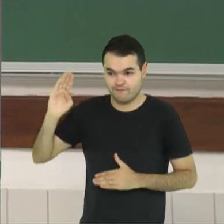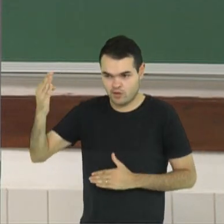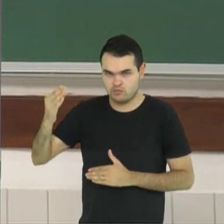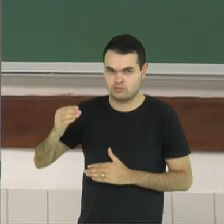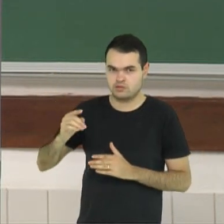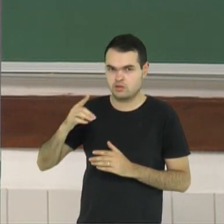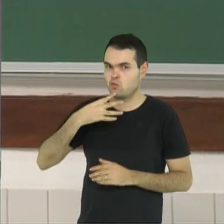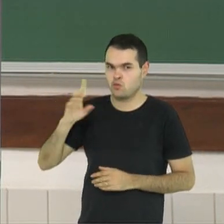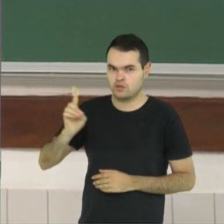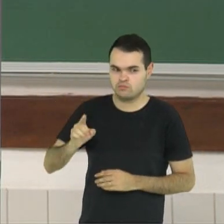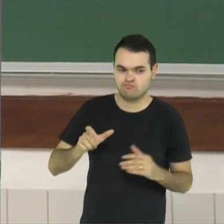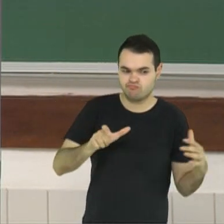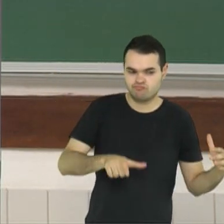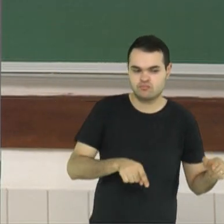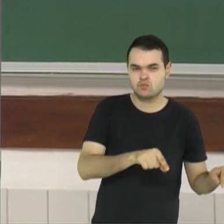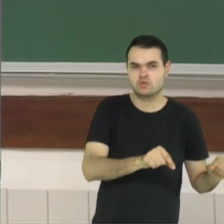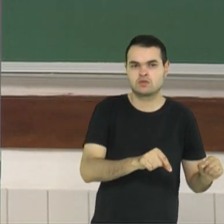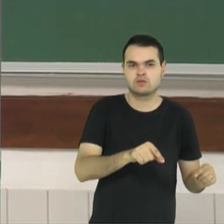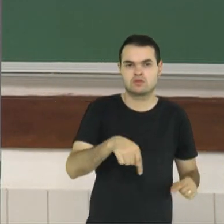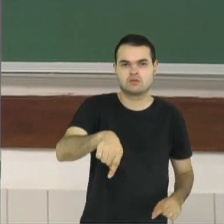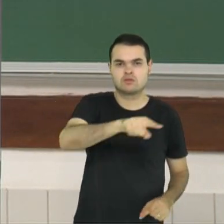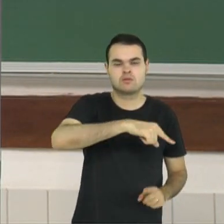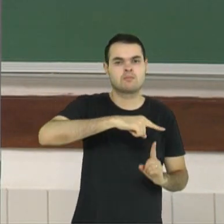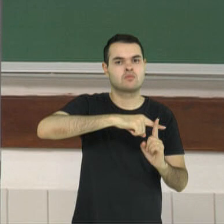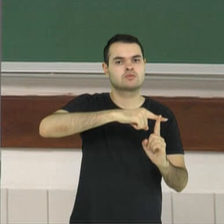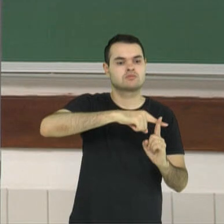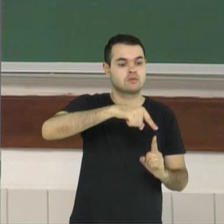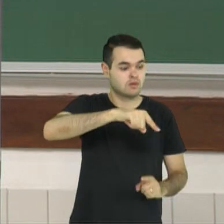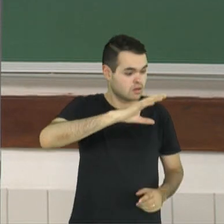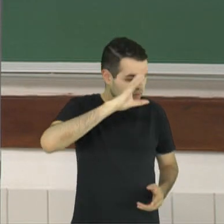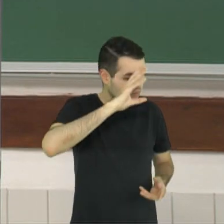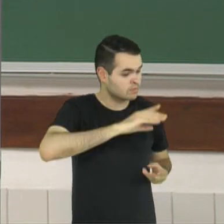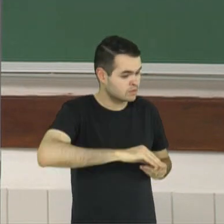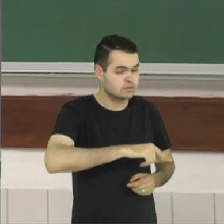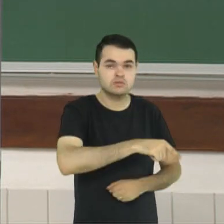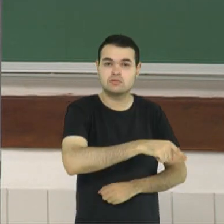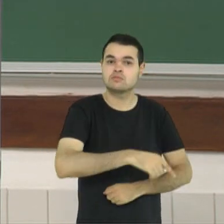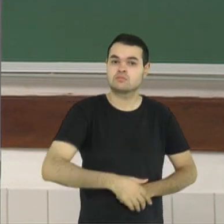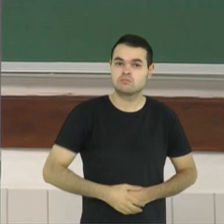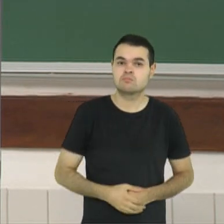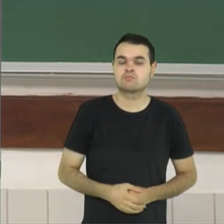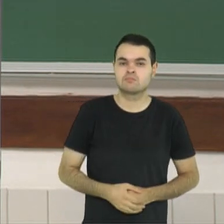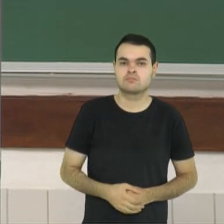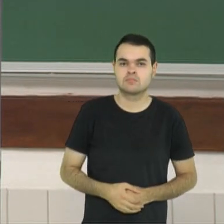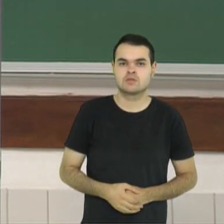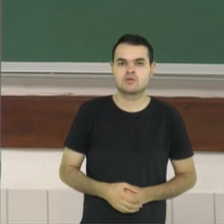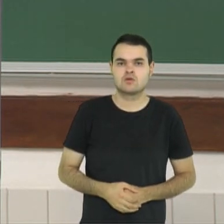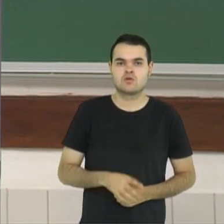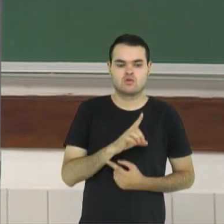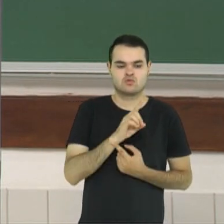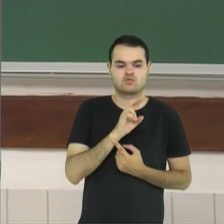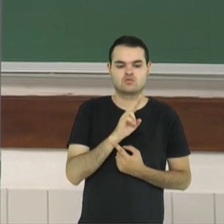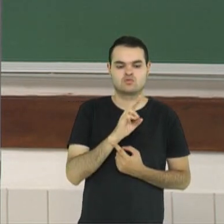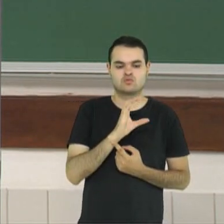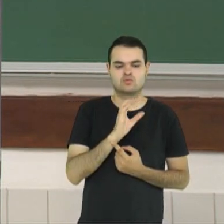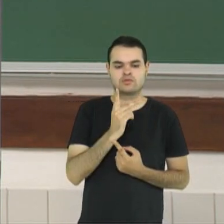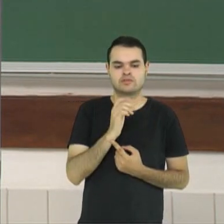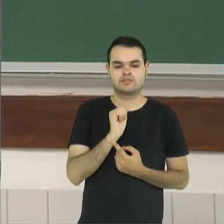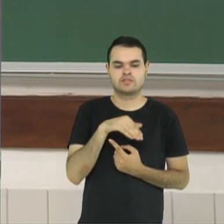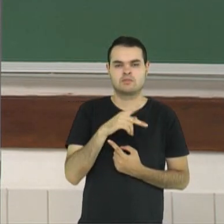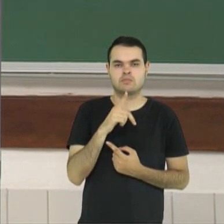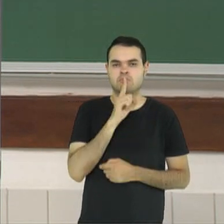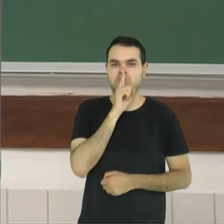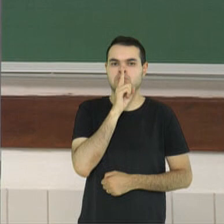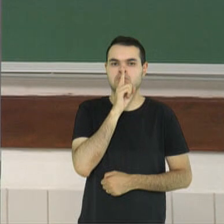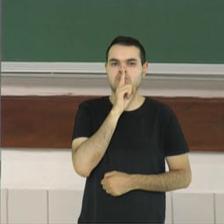desconhecida para ver a reação. Qual foi a reação? Foi positiva, o pessoal entendeu. Você lembra que eu falei? O Duchamp, ele sempre foi um silêncio total,